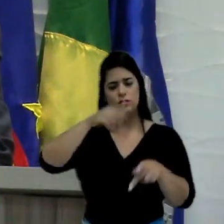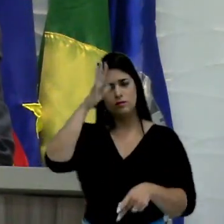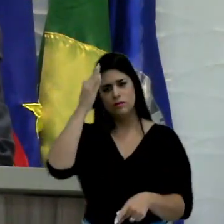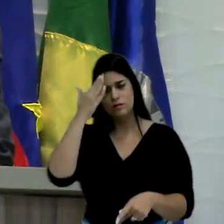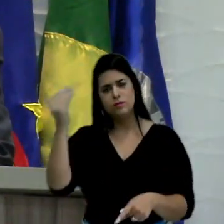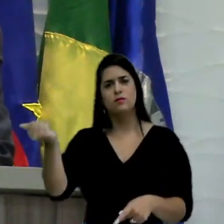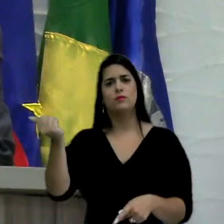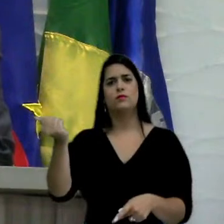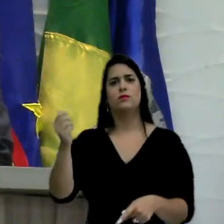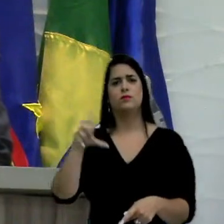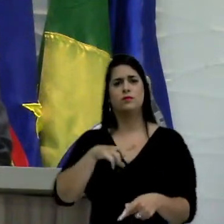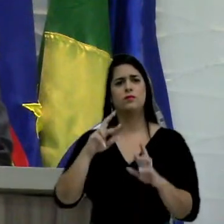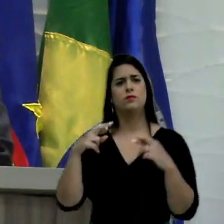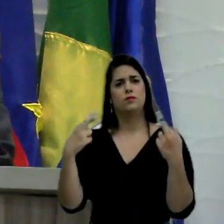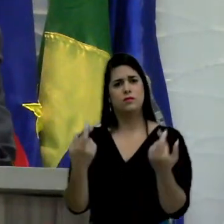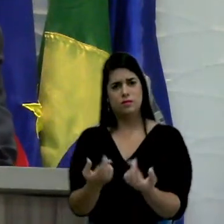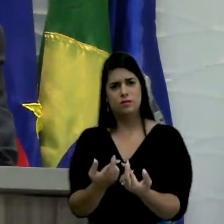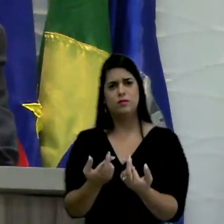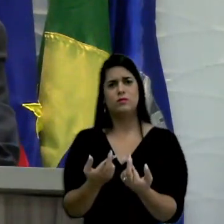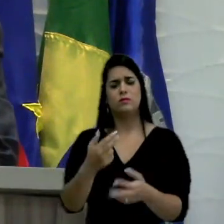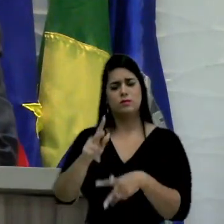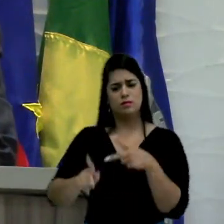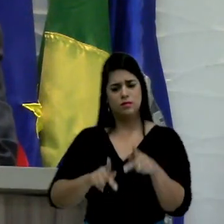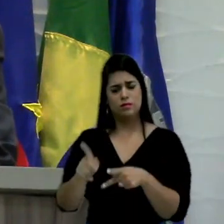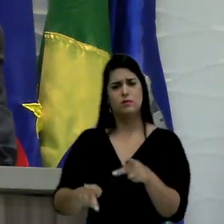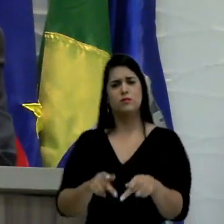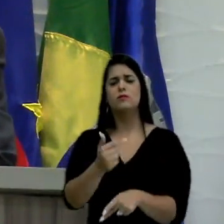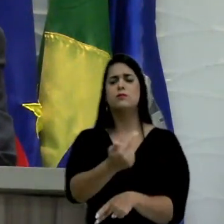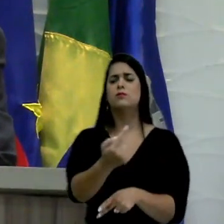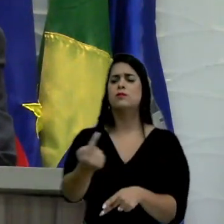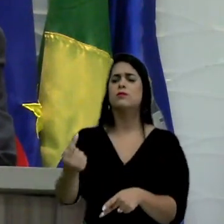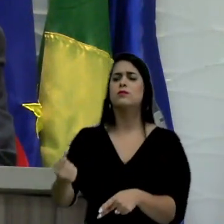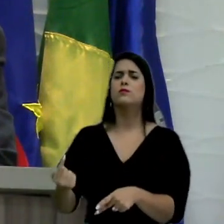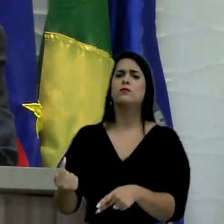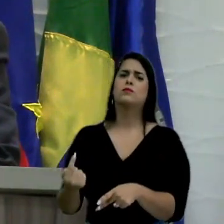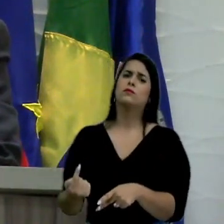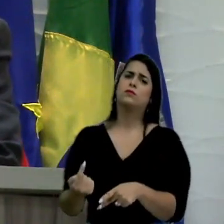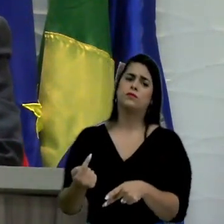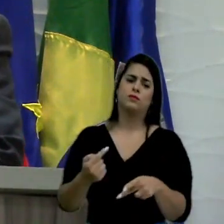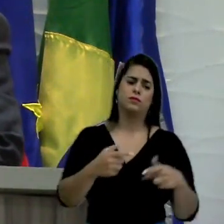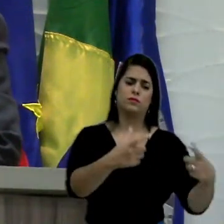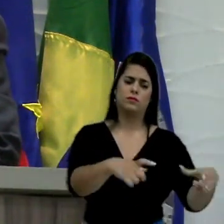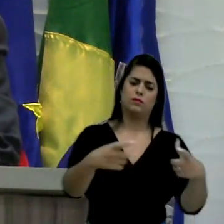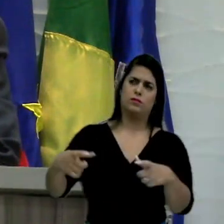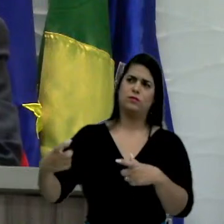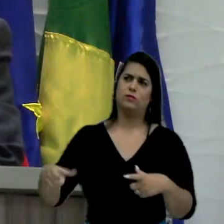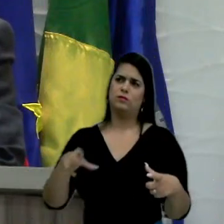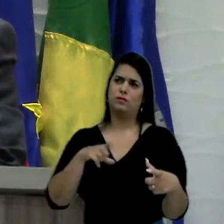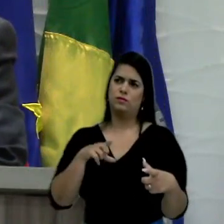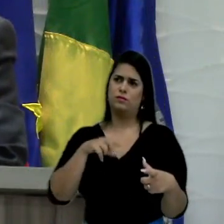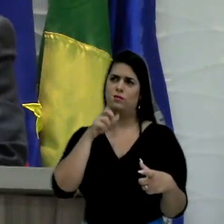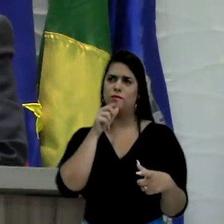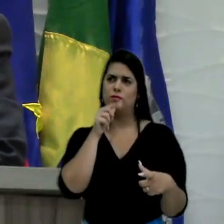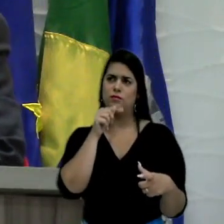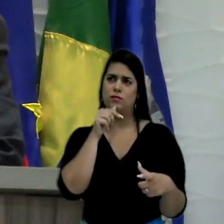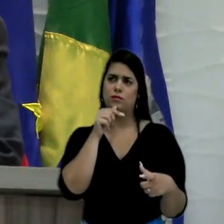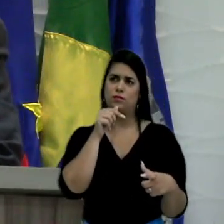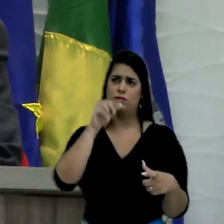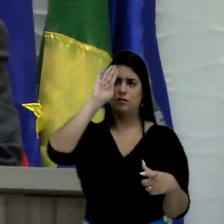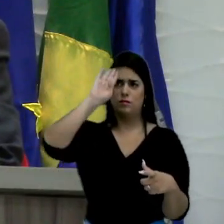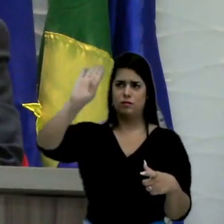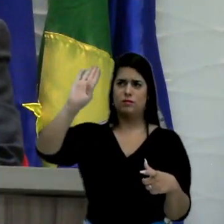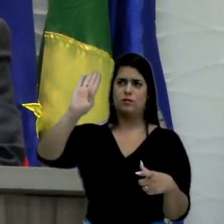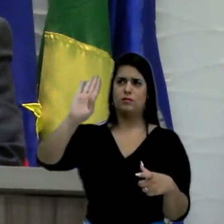fez reunião aqui com todo o pessoal, com alguns dos pontos que recebiam e estão recebendo água potável do exército